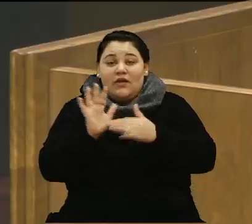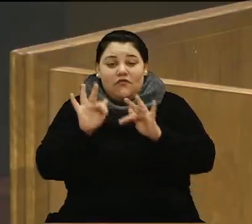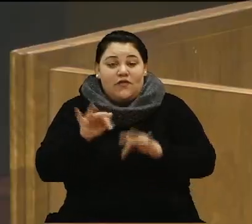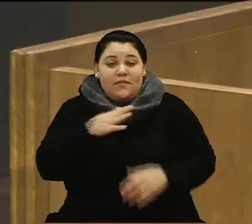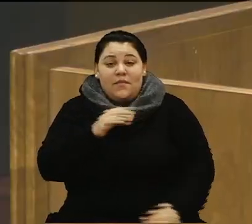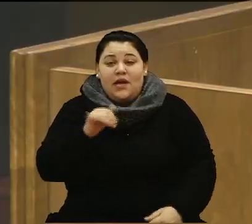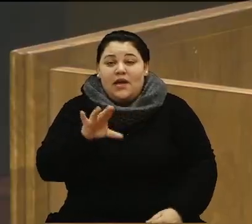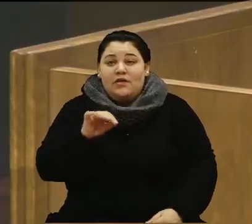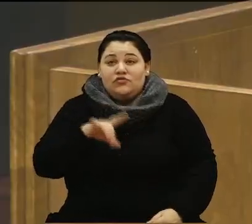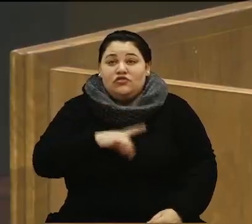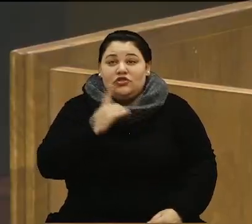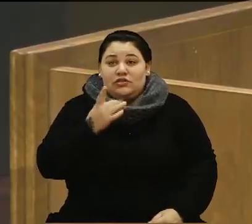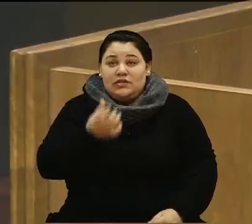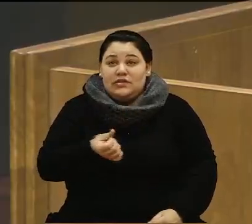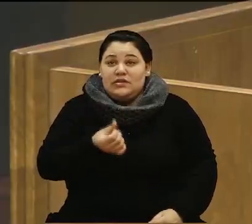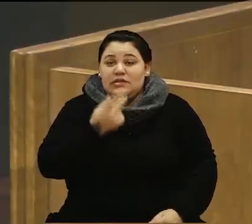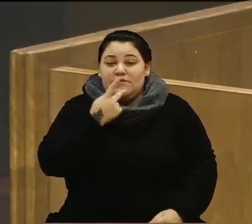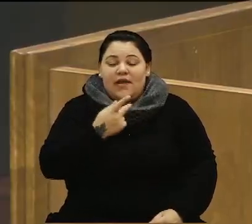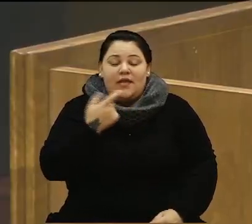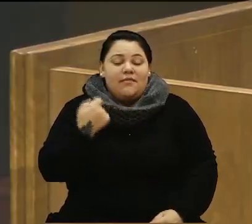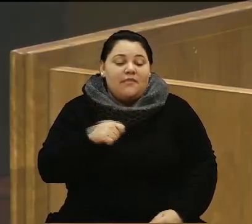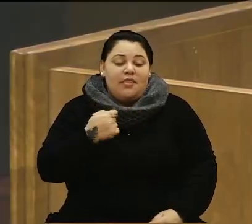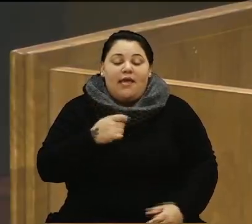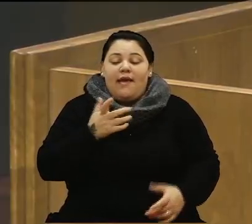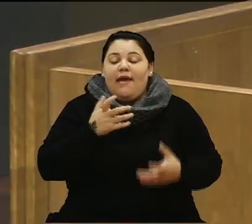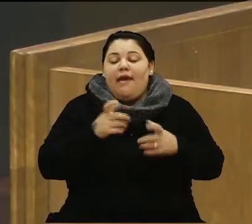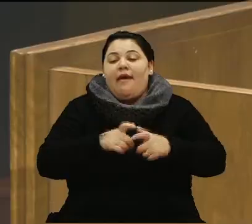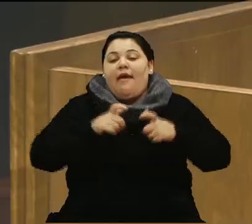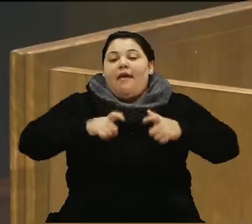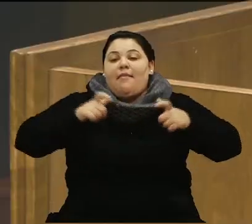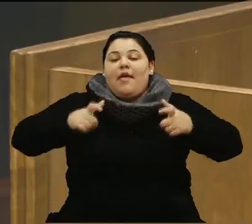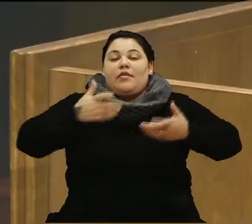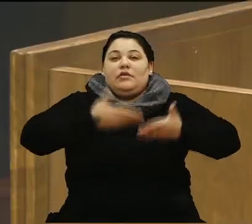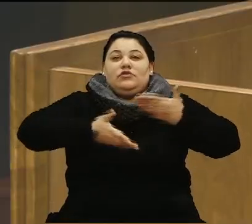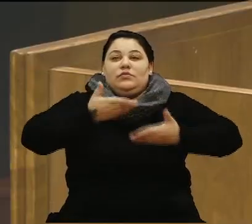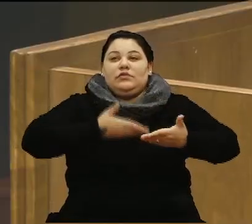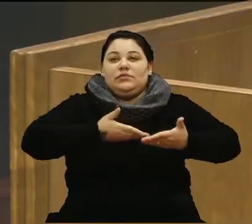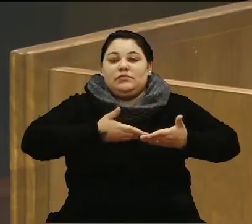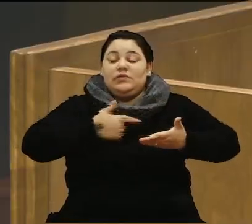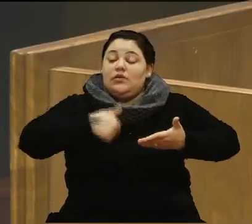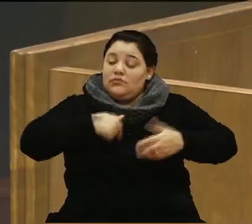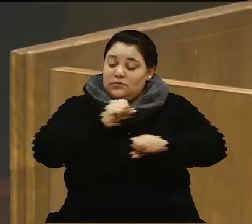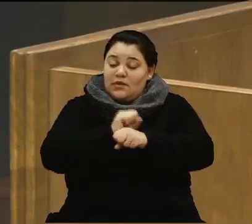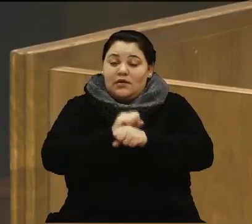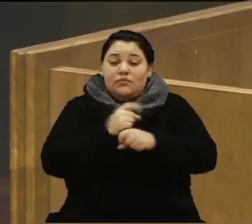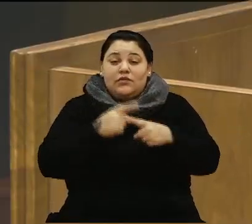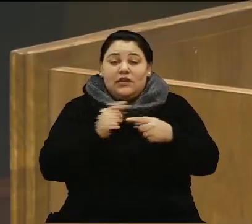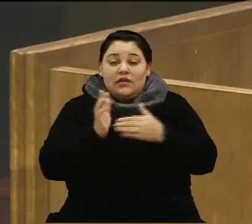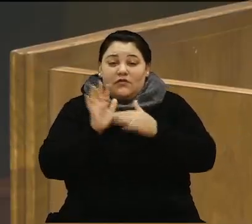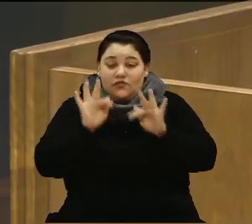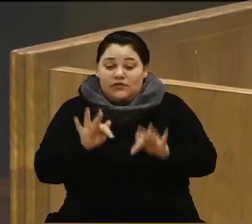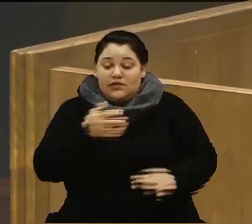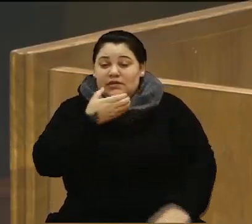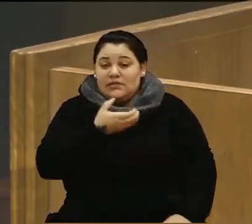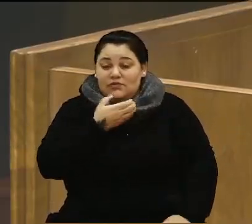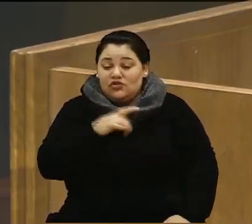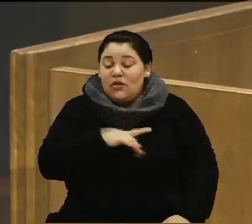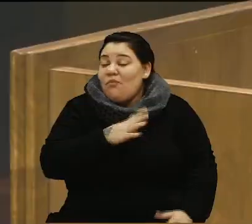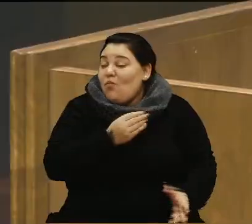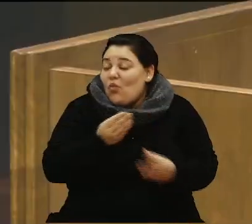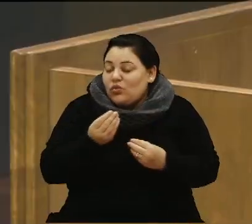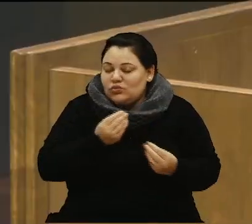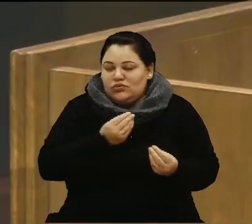apenas 16. E eles falam que pretendem ampliar o atendimento. É isso que a gente espera, porque até o final de dezembro tinha